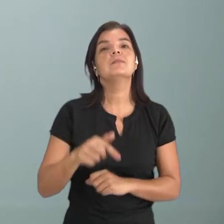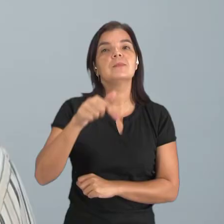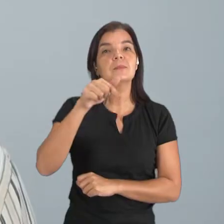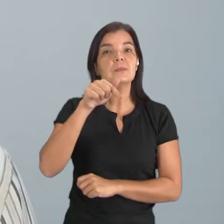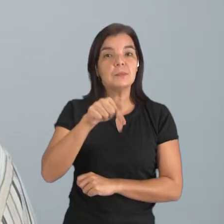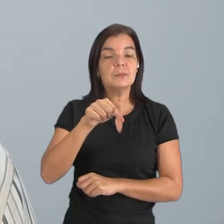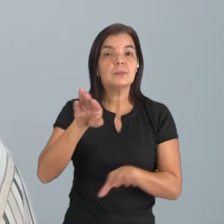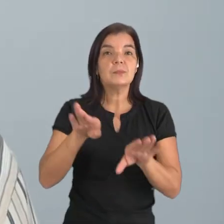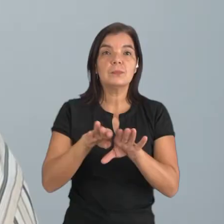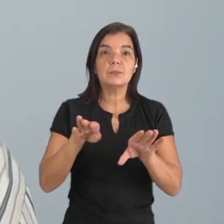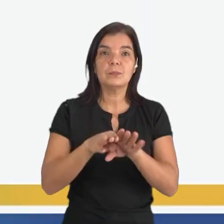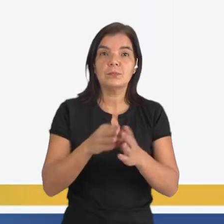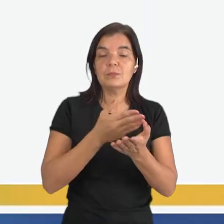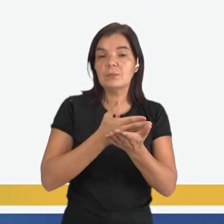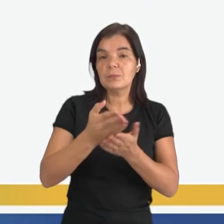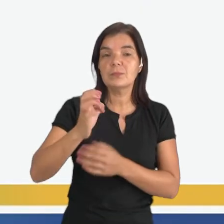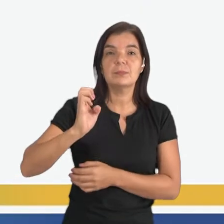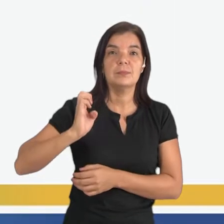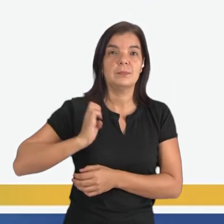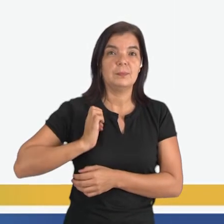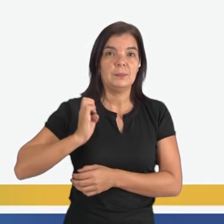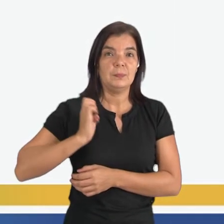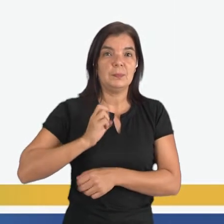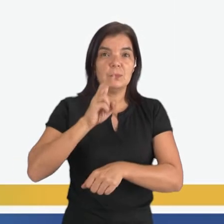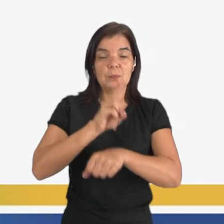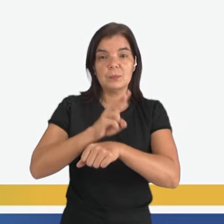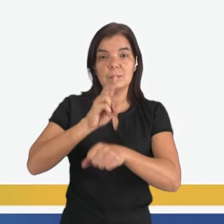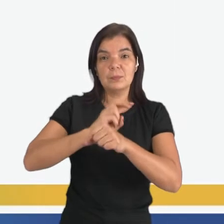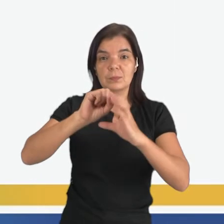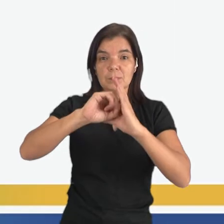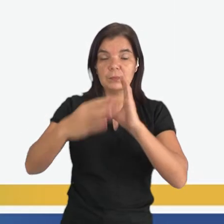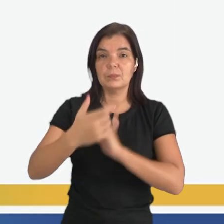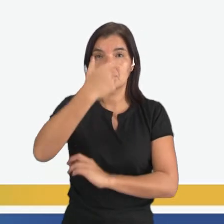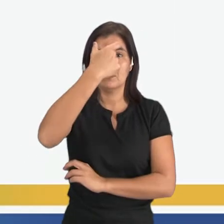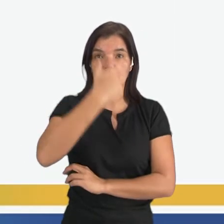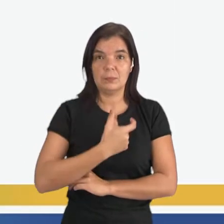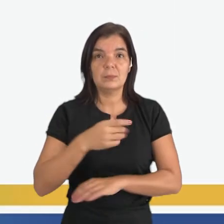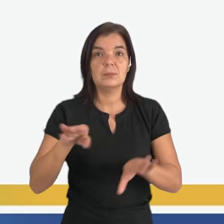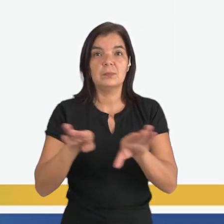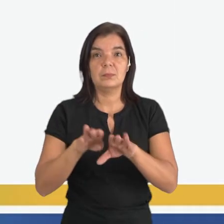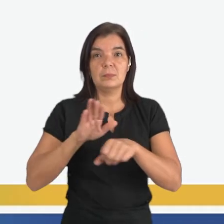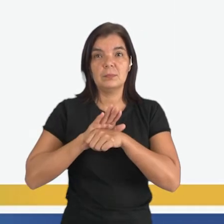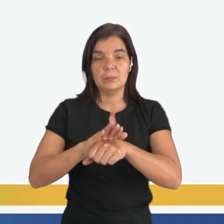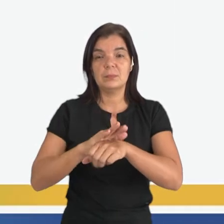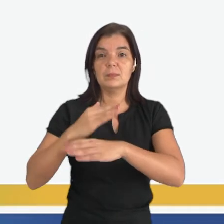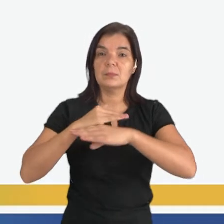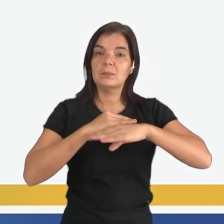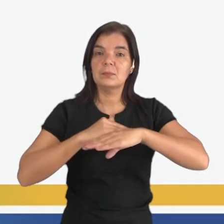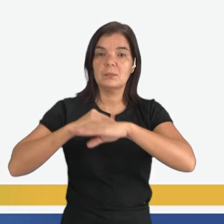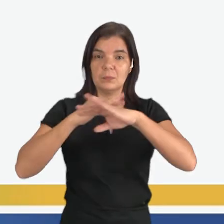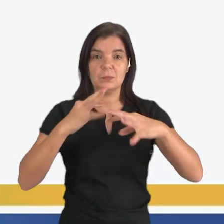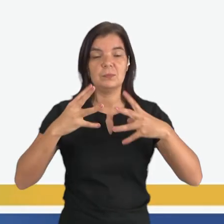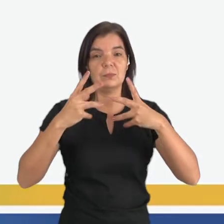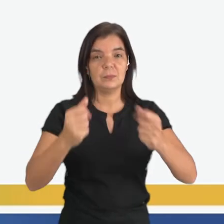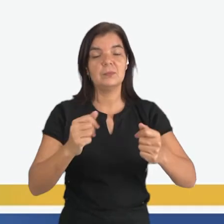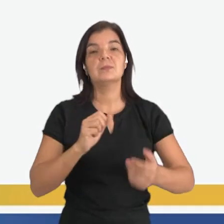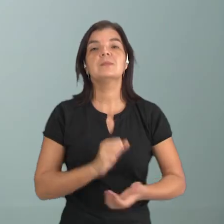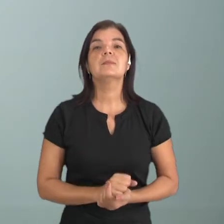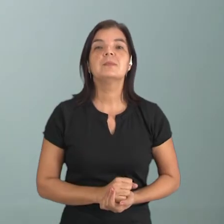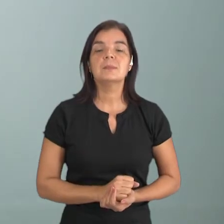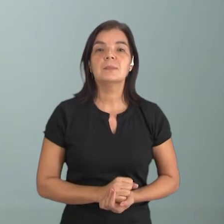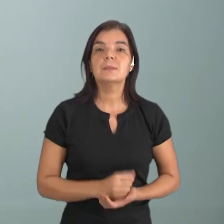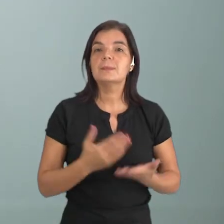vai falar defesa de princípios éticos, no cuidado do caráter pessoal, defender a igualdade de todos,